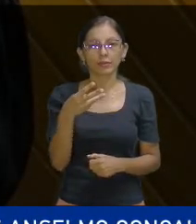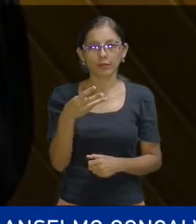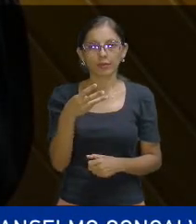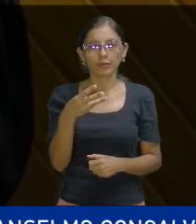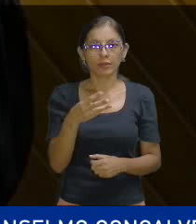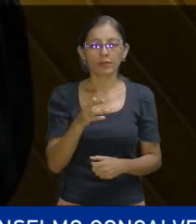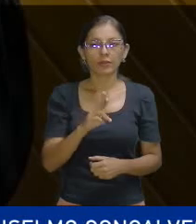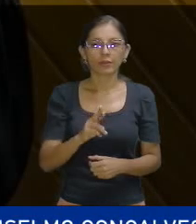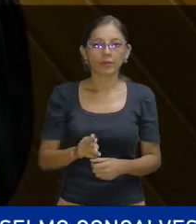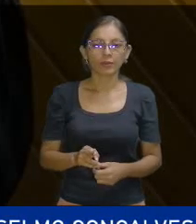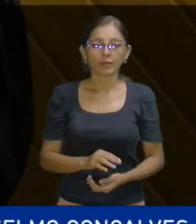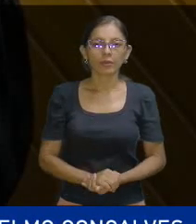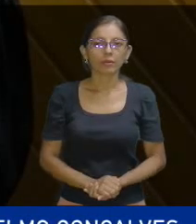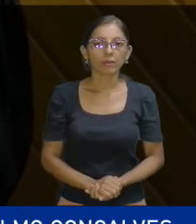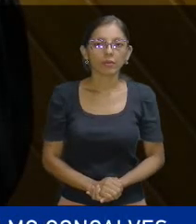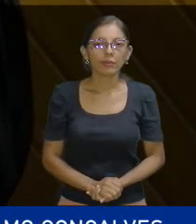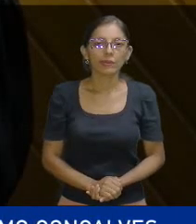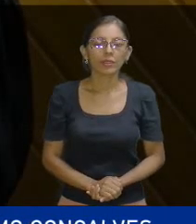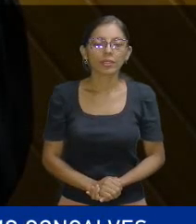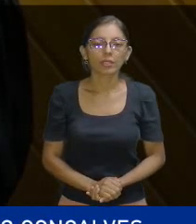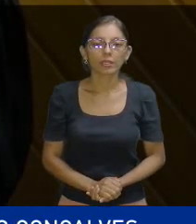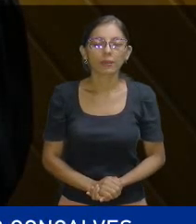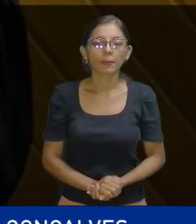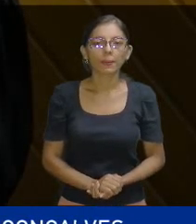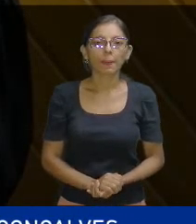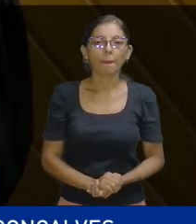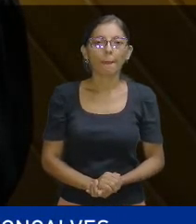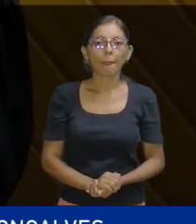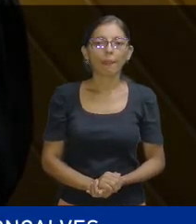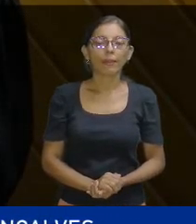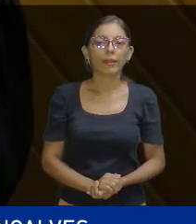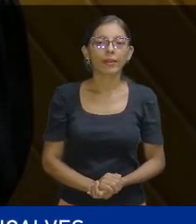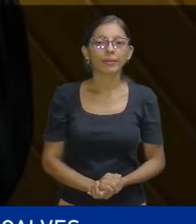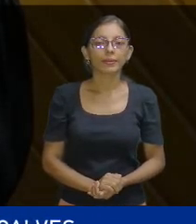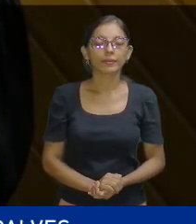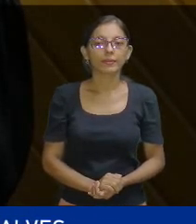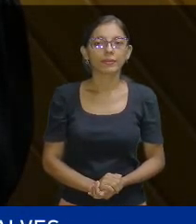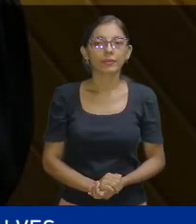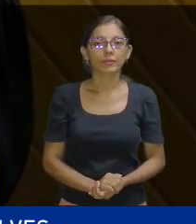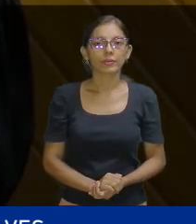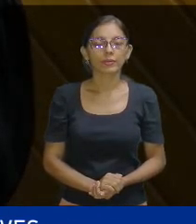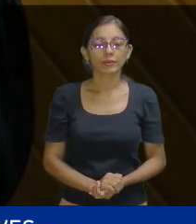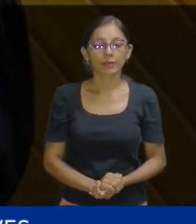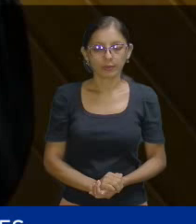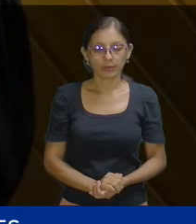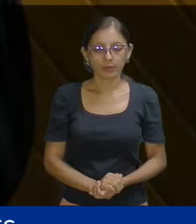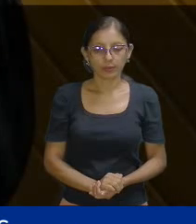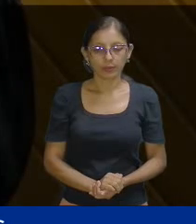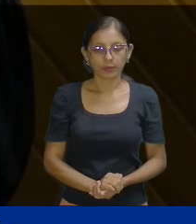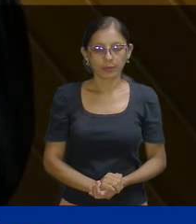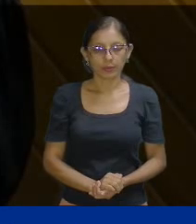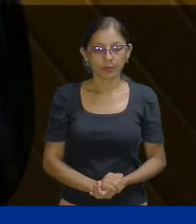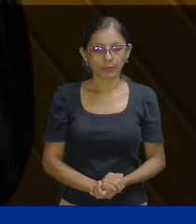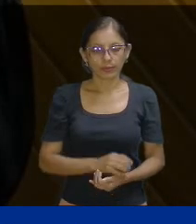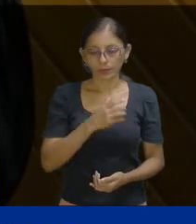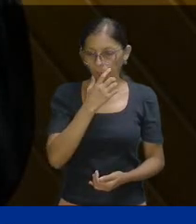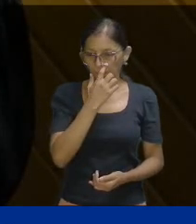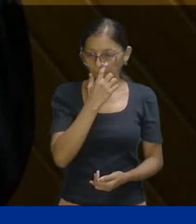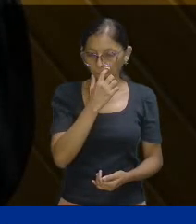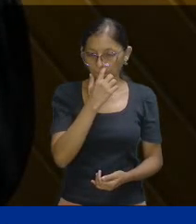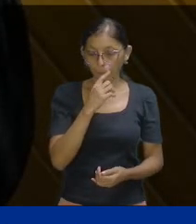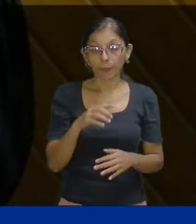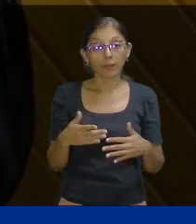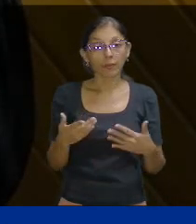136,11, com consequente exclusão dessa quantia do cômputo das irregularidades. Não obstante, a diligência